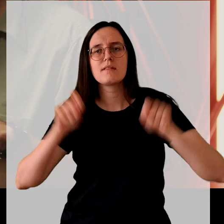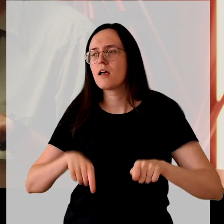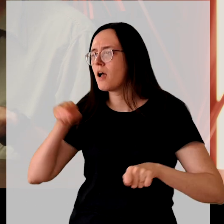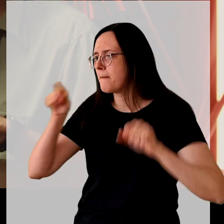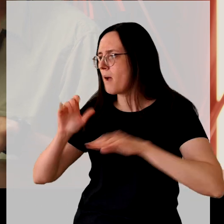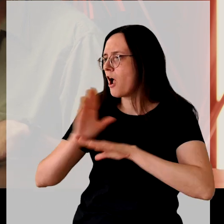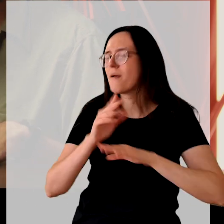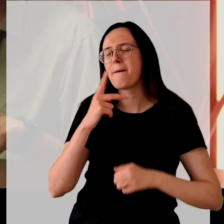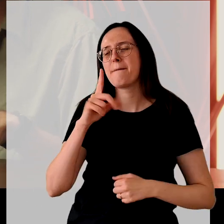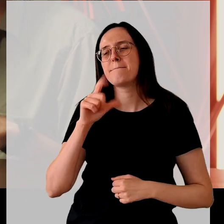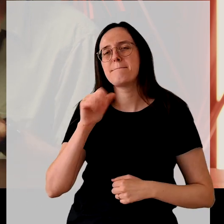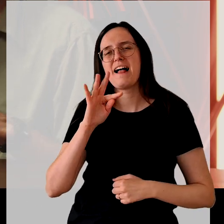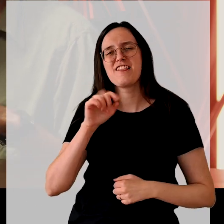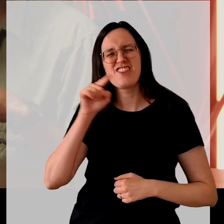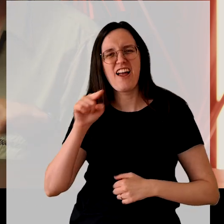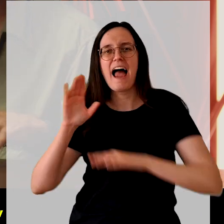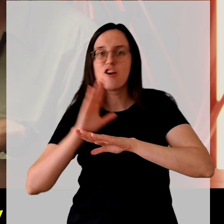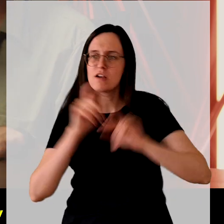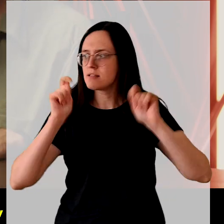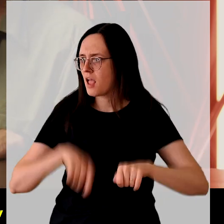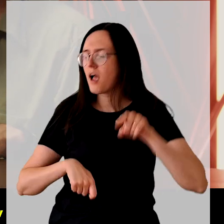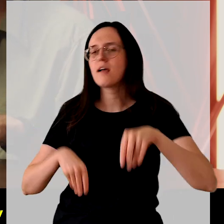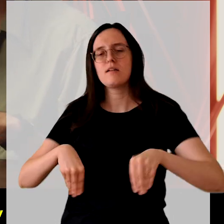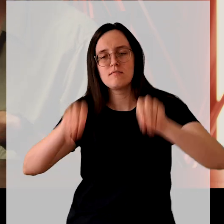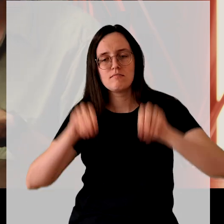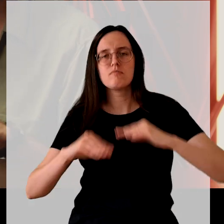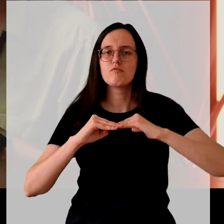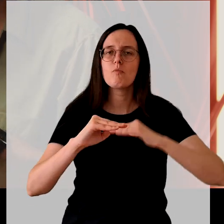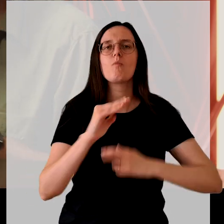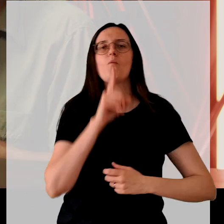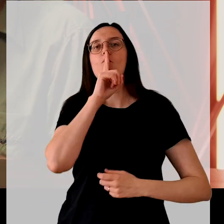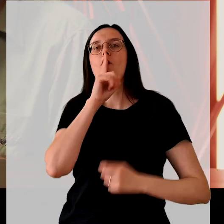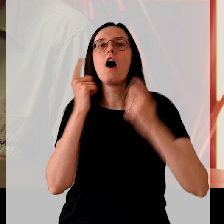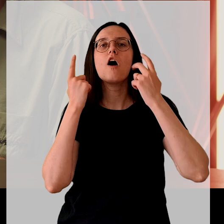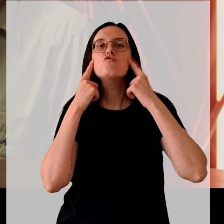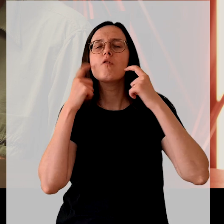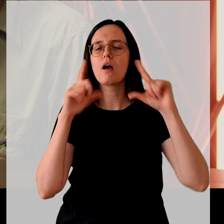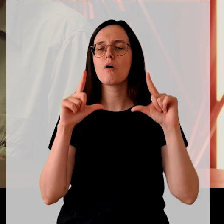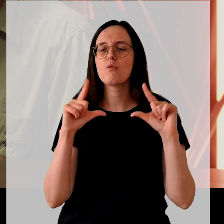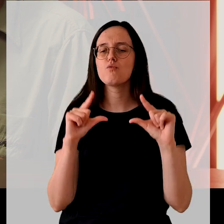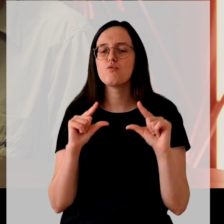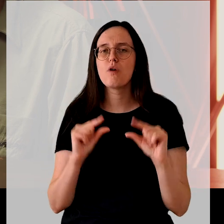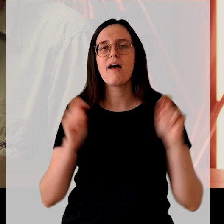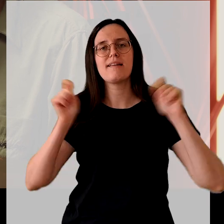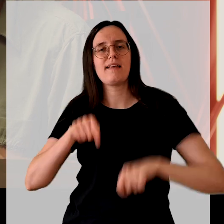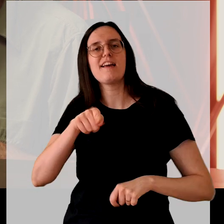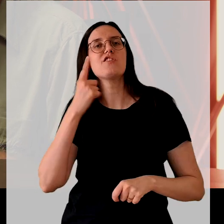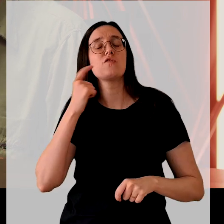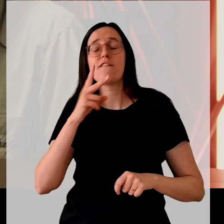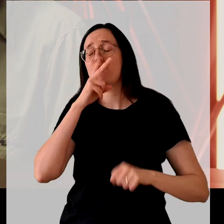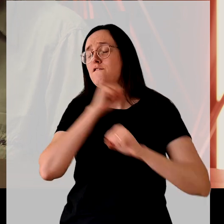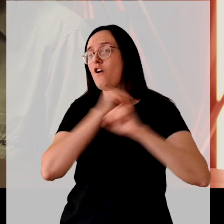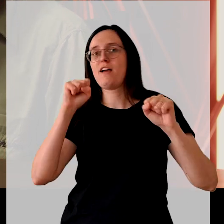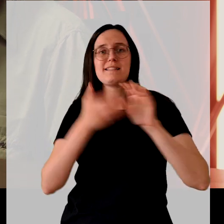platô. Podemos colocar uma manta aqui? Não, podemos. Vamos lá colocar uma manta de som, um tapete ali para diminuir esse